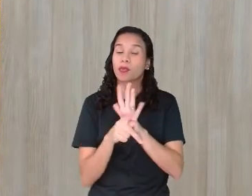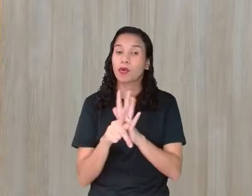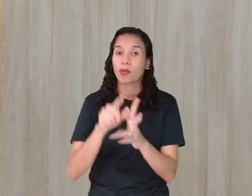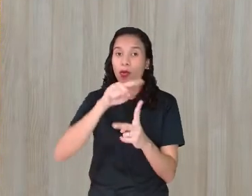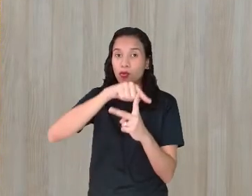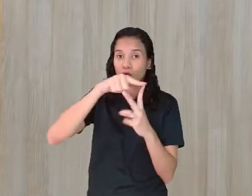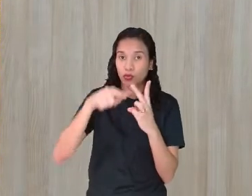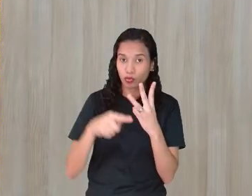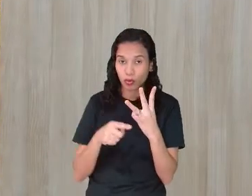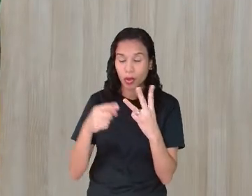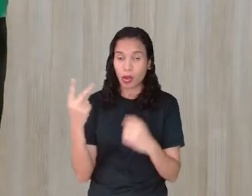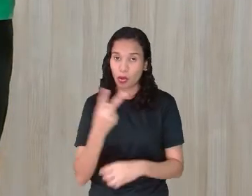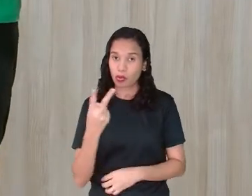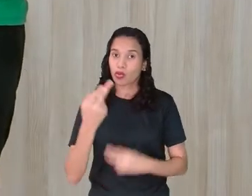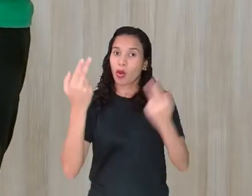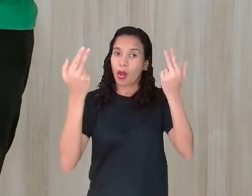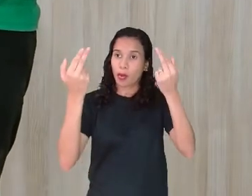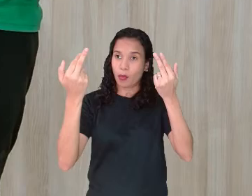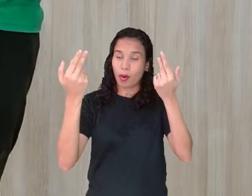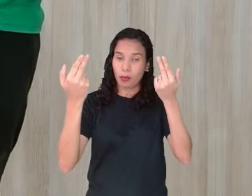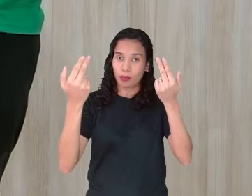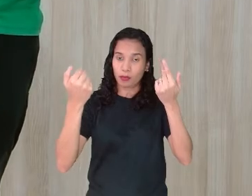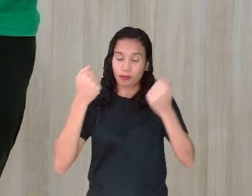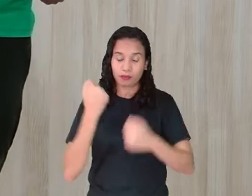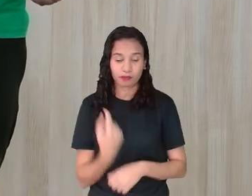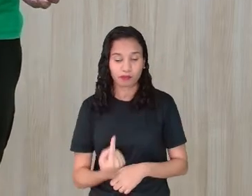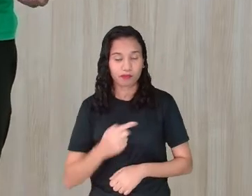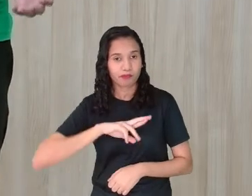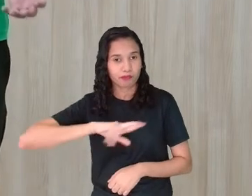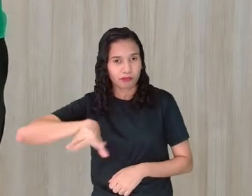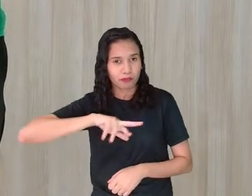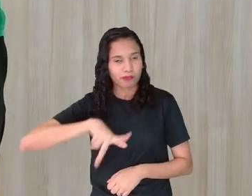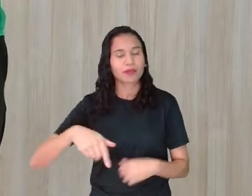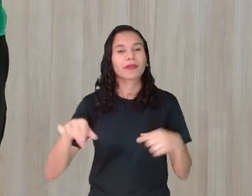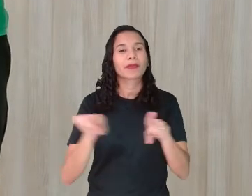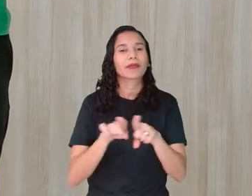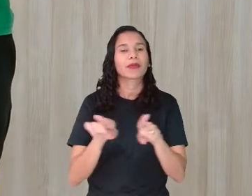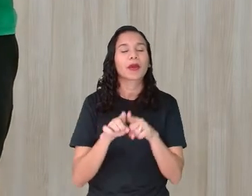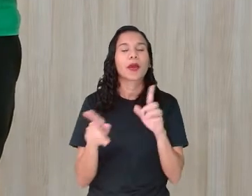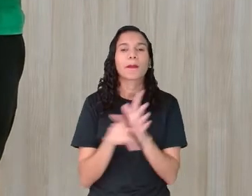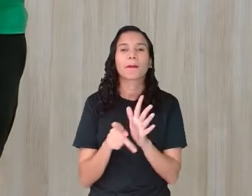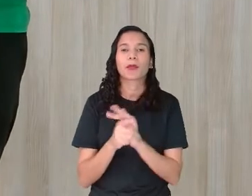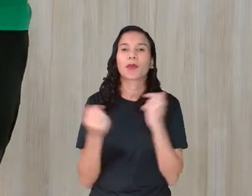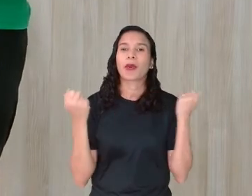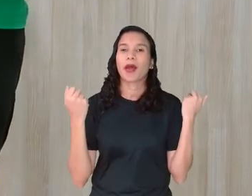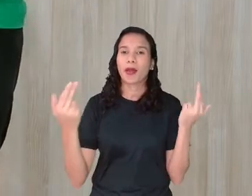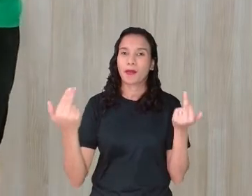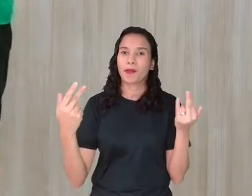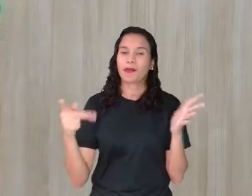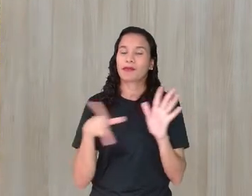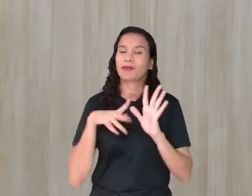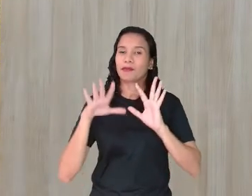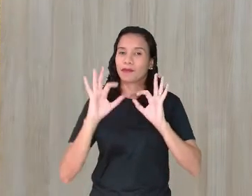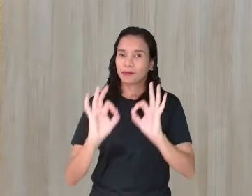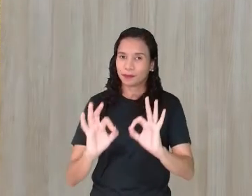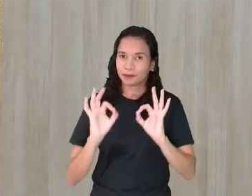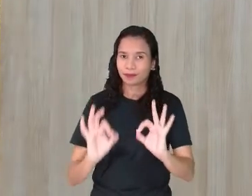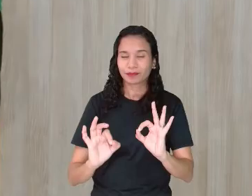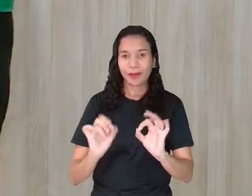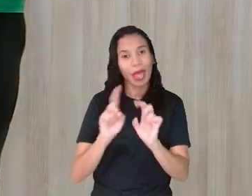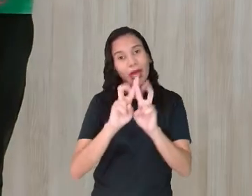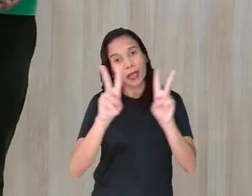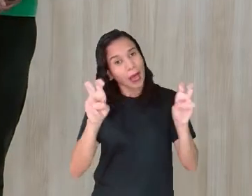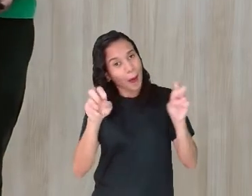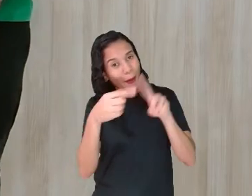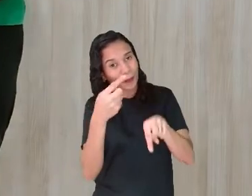ângulos conhecidos, 2 têm a mesma medida, então eu também tenho aí 2 lados de mesma medida, certo? Não é o tema